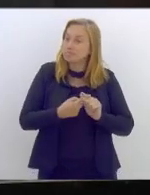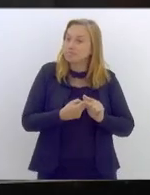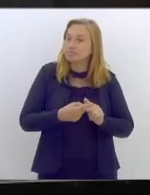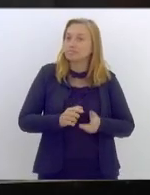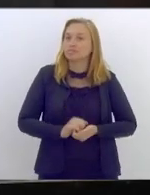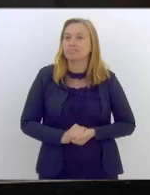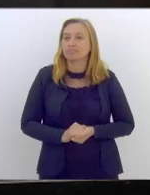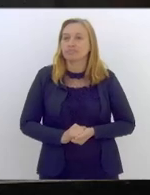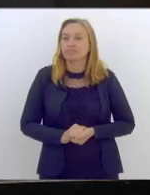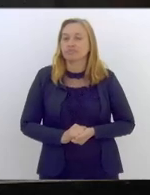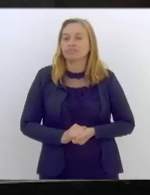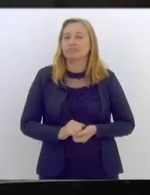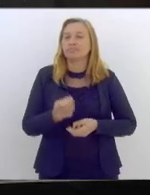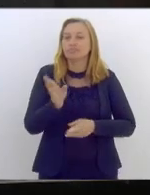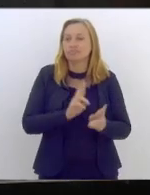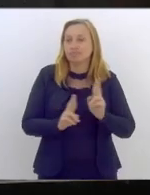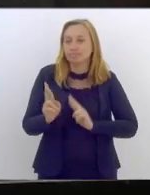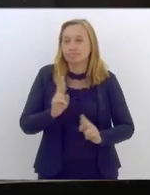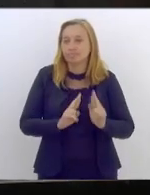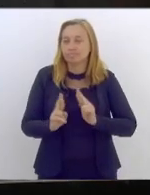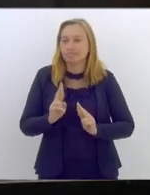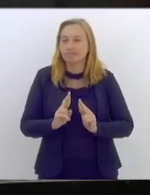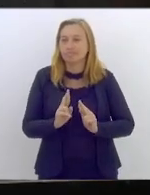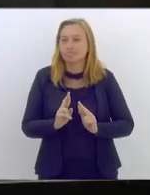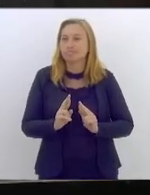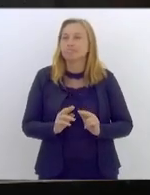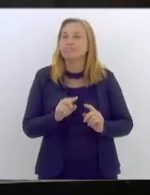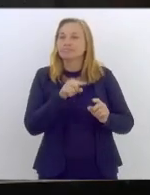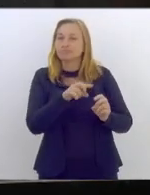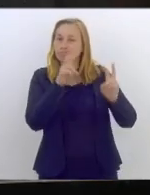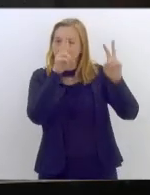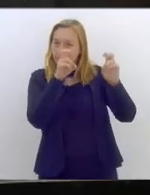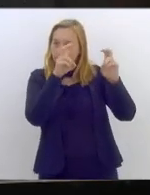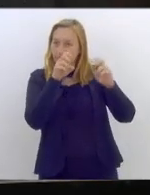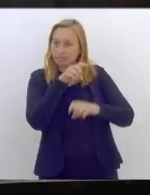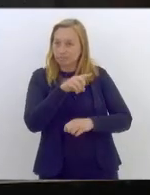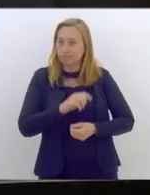modificativa em relação a essa questão.